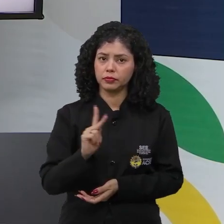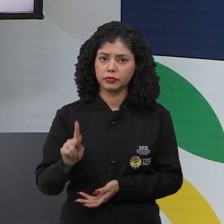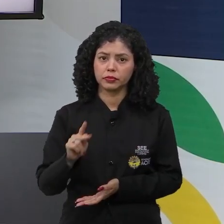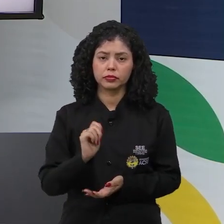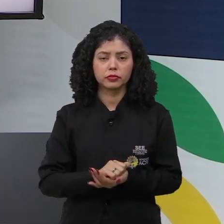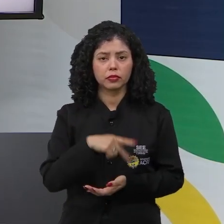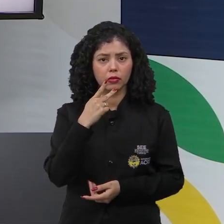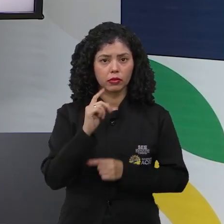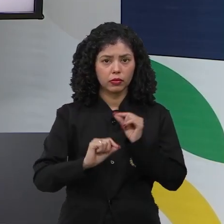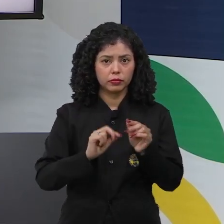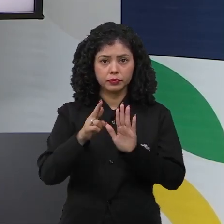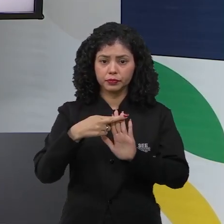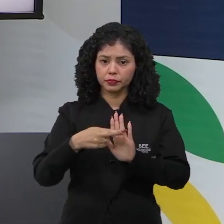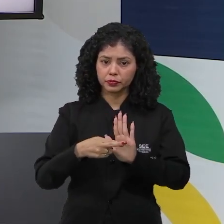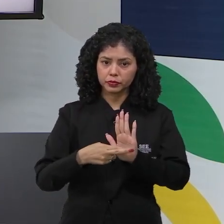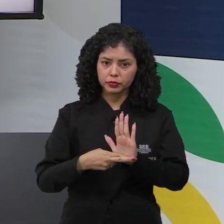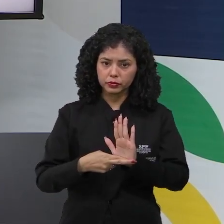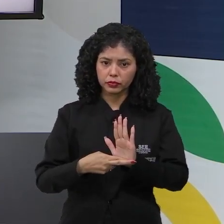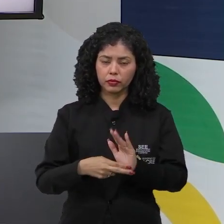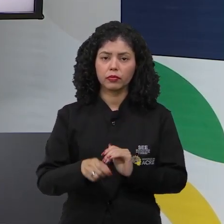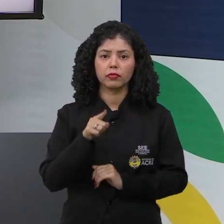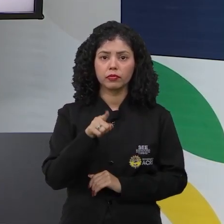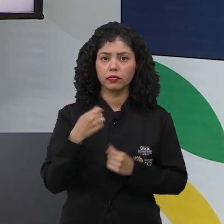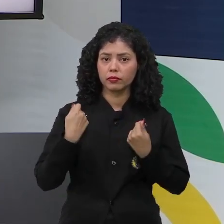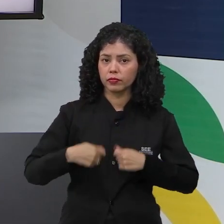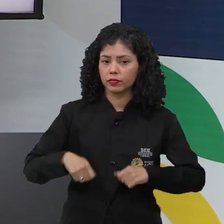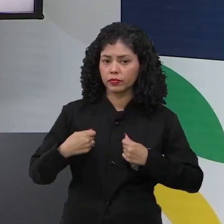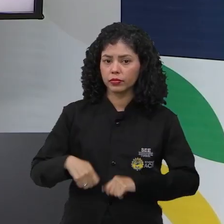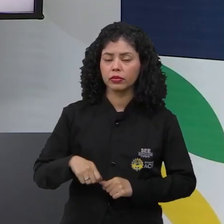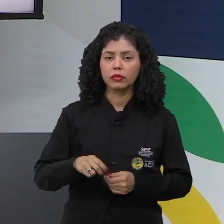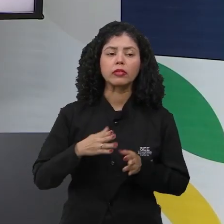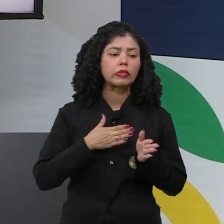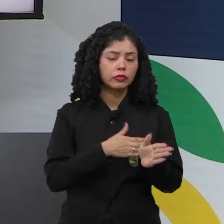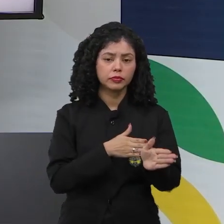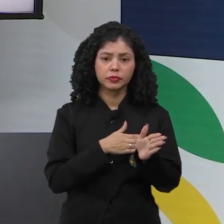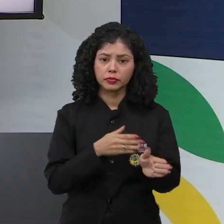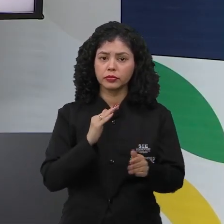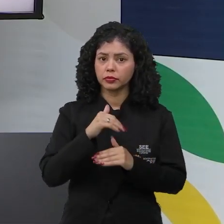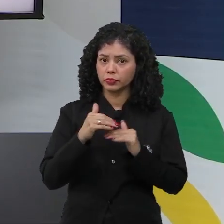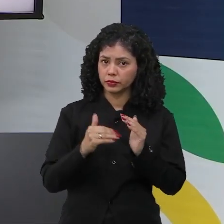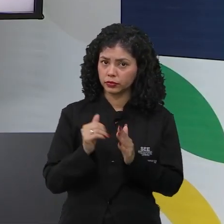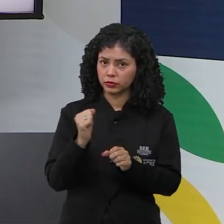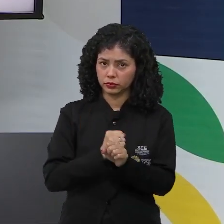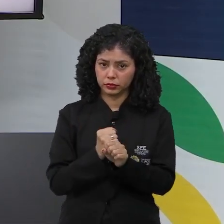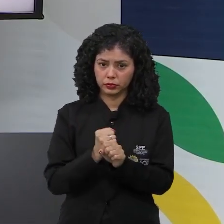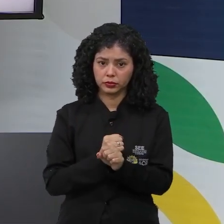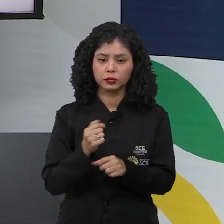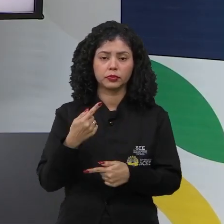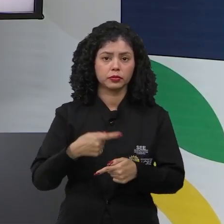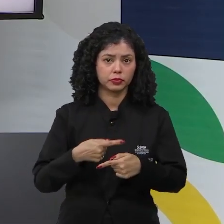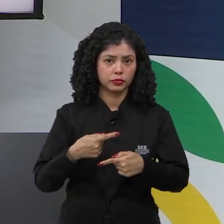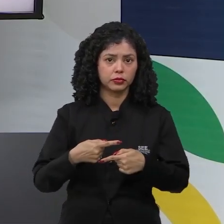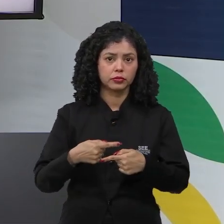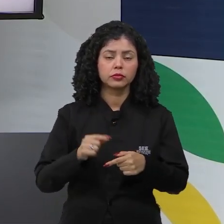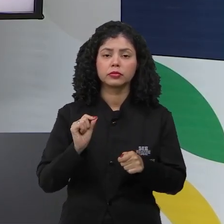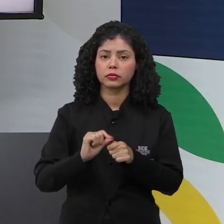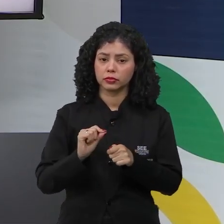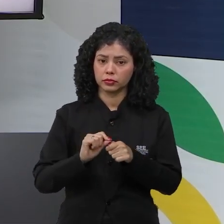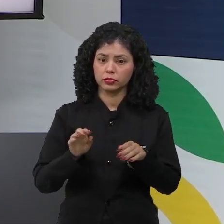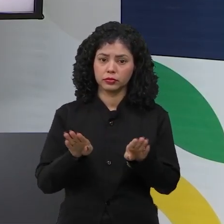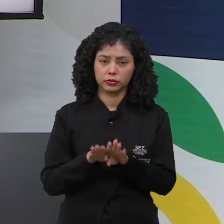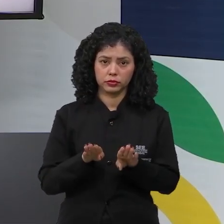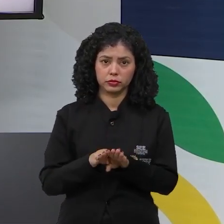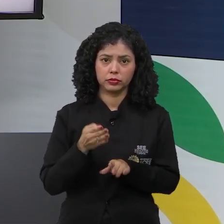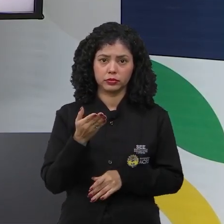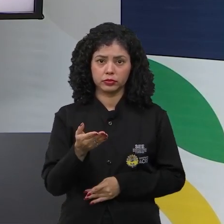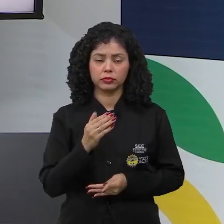falar sobre regras que você vai precisar seguir durante o ano? A gramática funciona mais ou